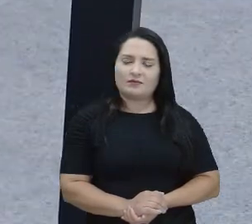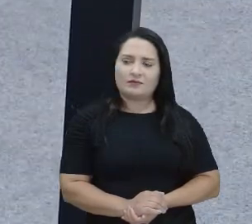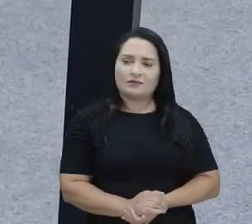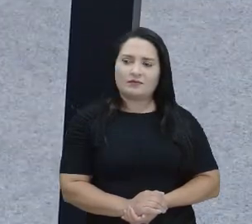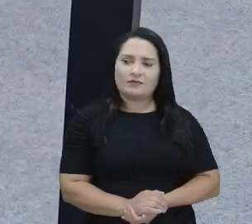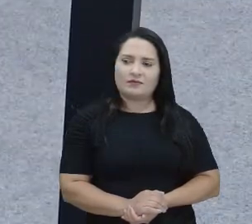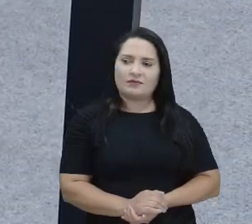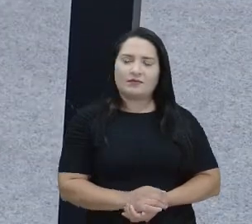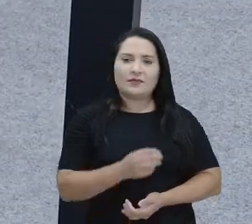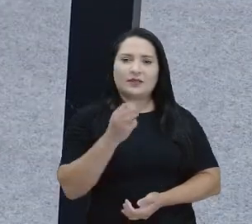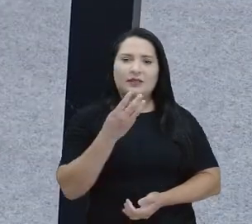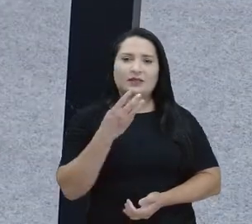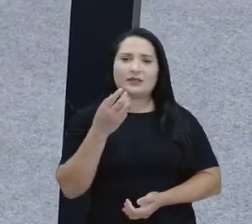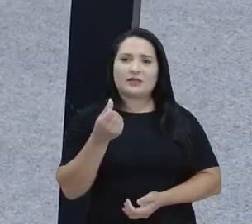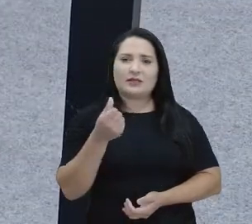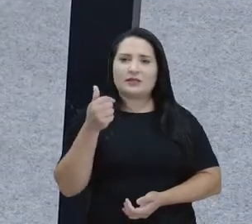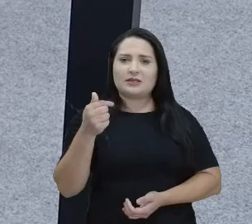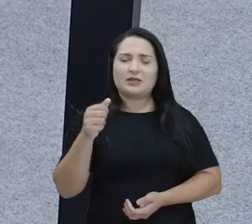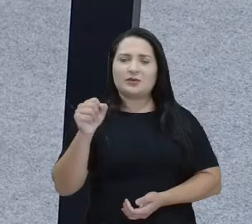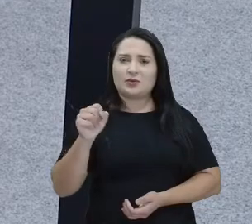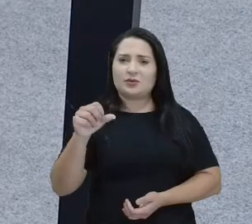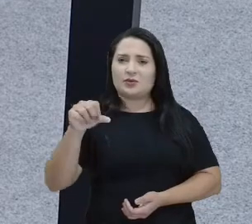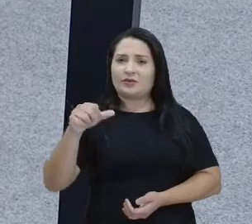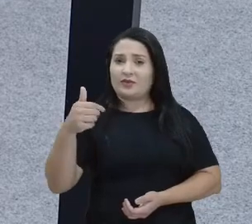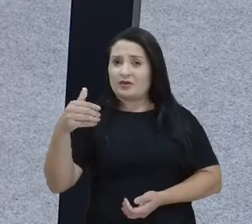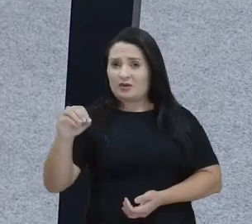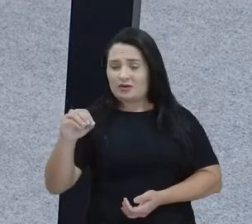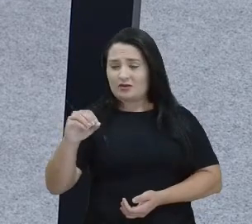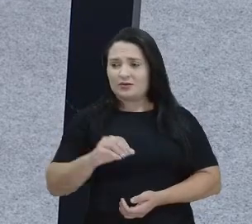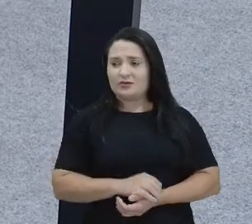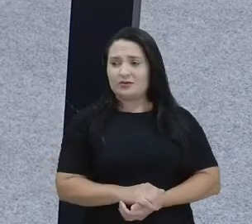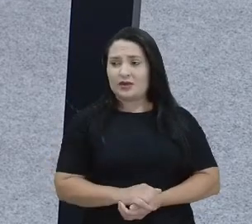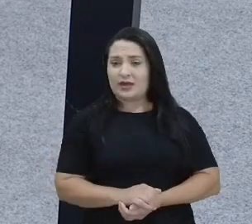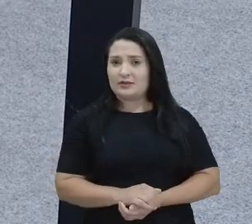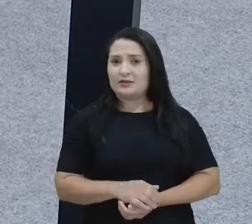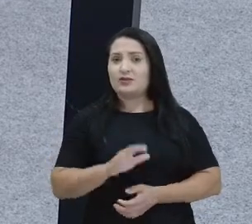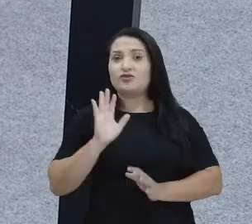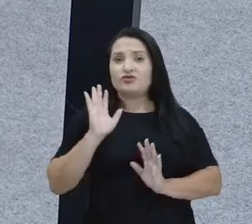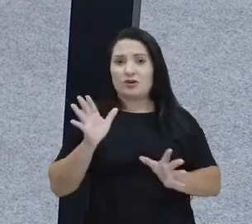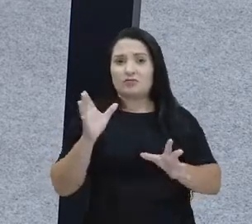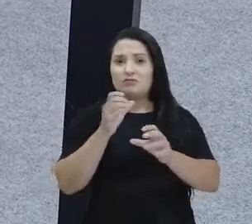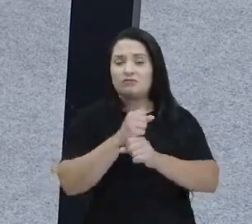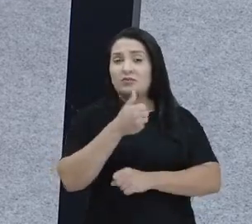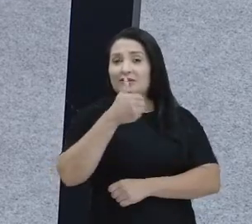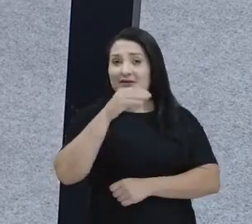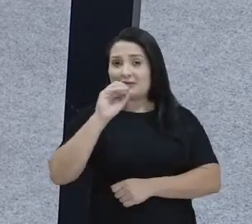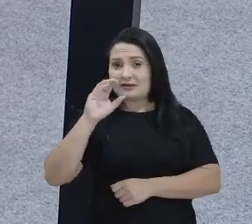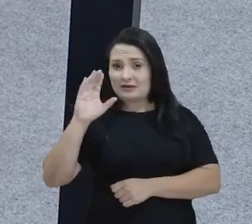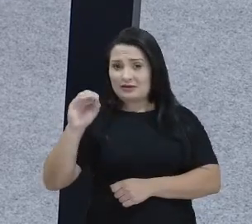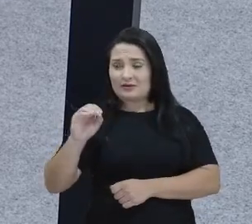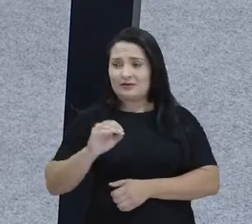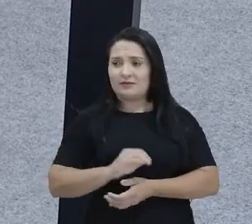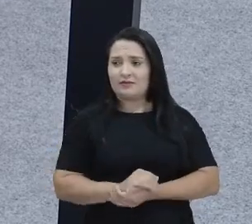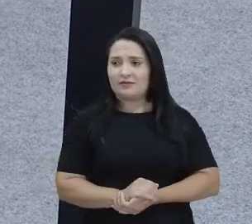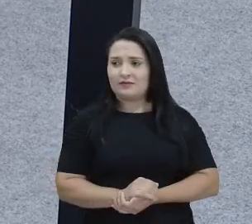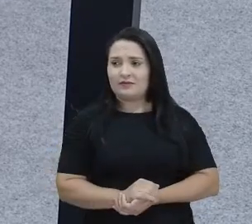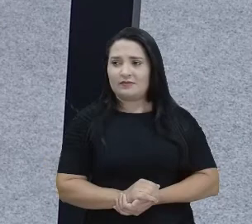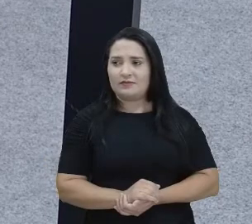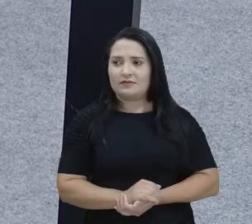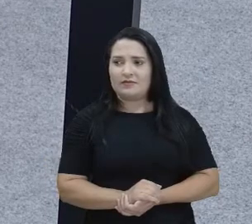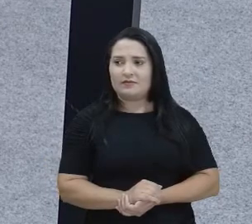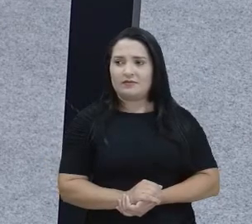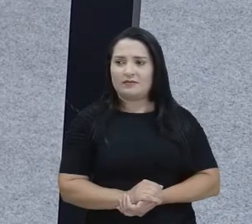6, 7, 8, 9, 10. Já tenho 100 aqui, uma centena. Aí já tem duas, aqui tem 8,